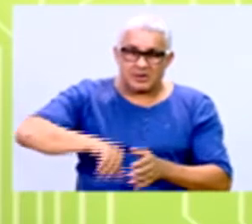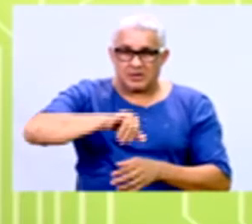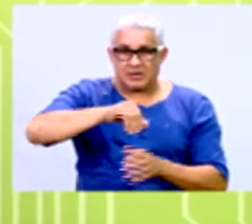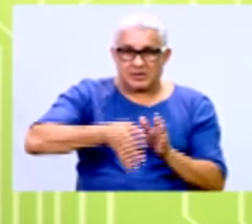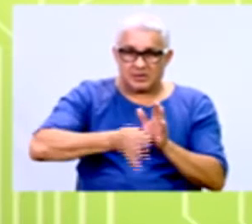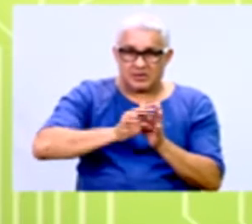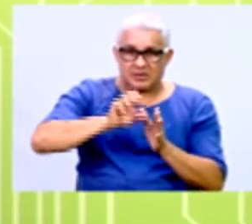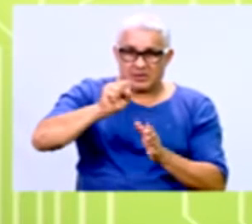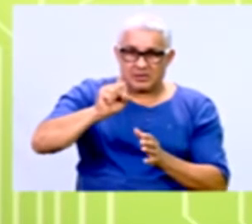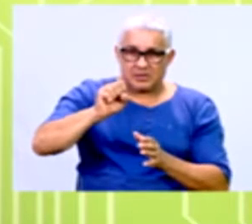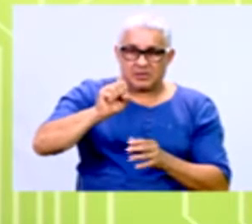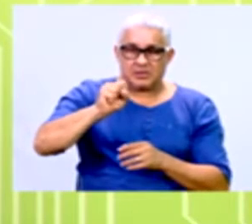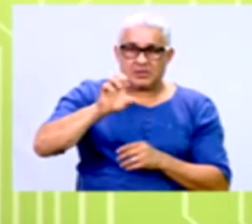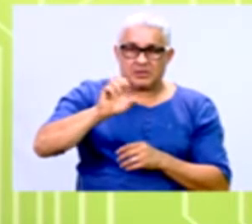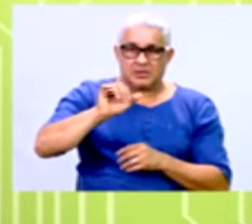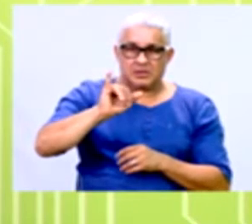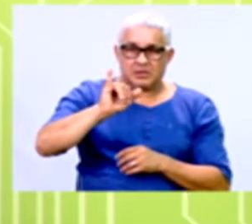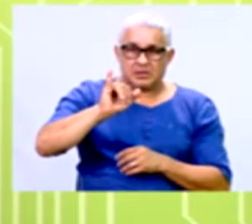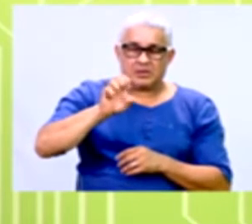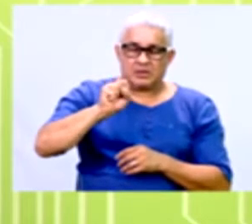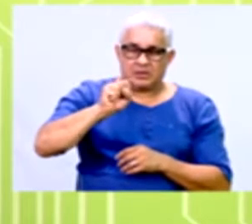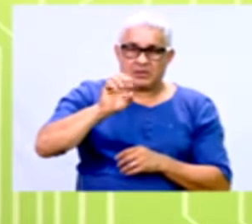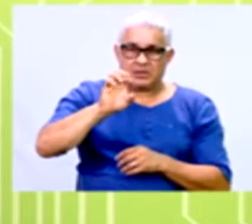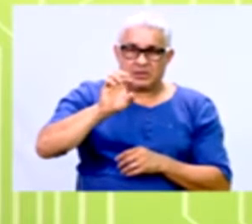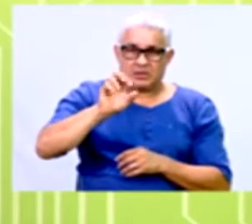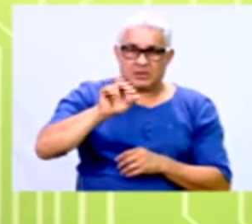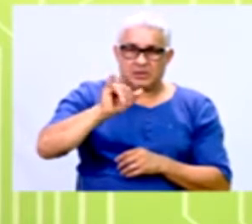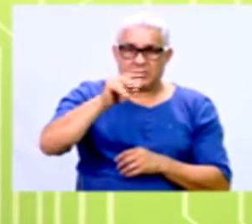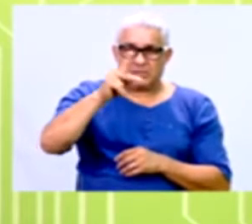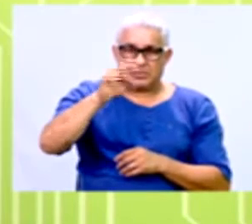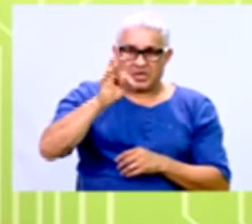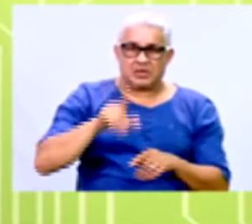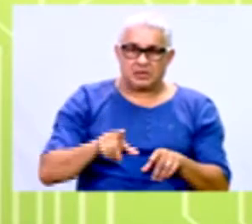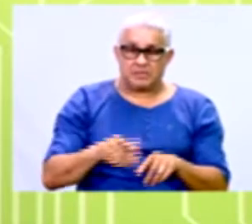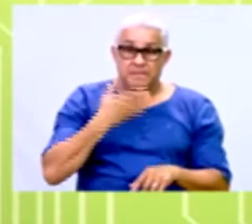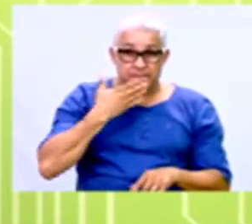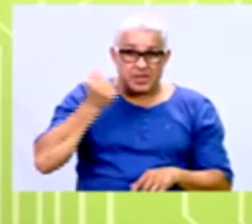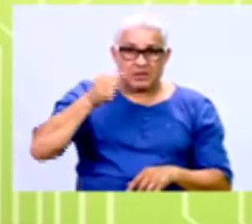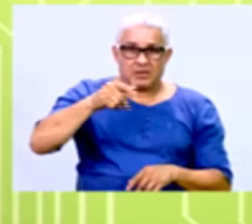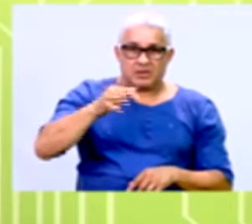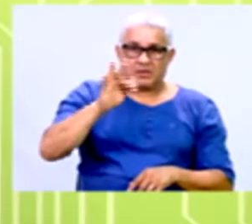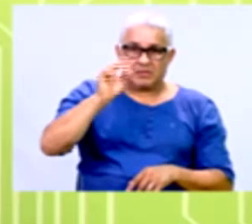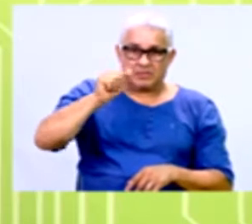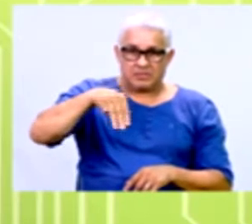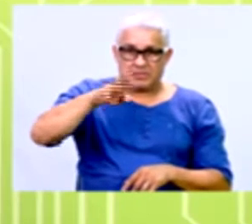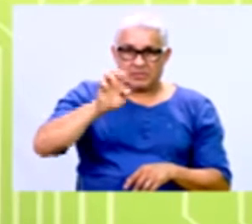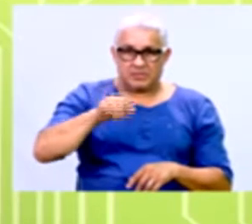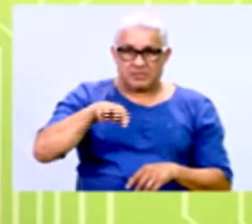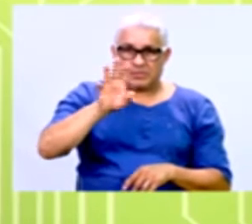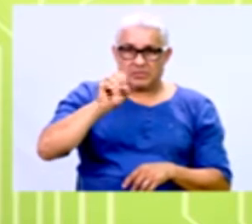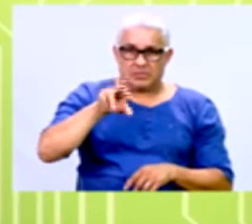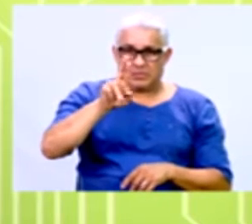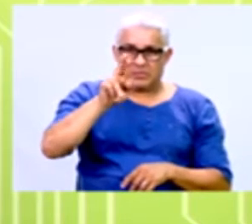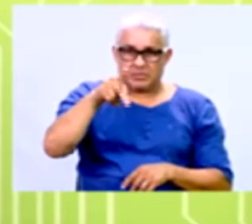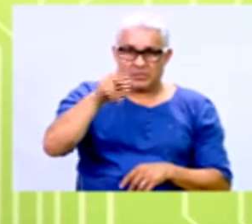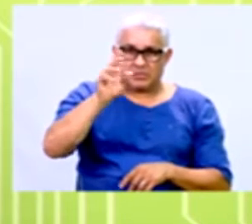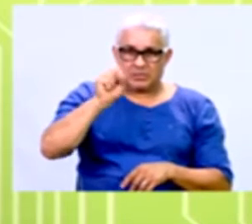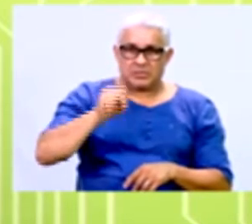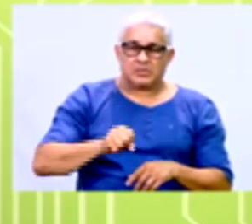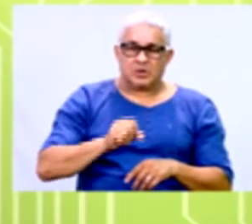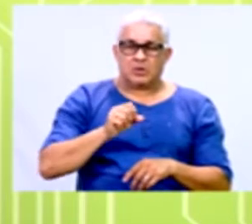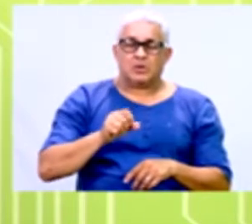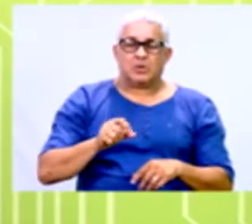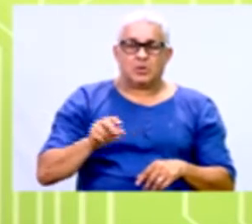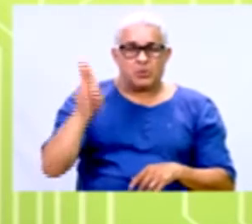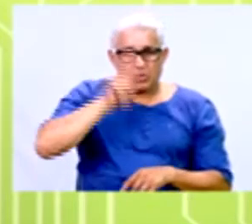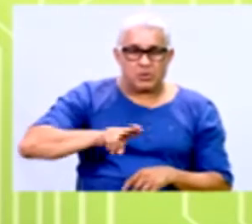praticamente os frameworks, hoje os melhores frameworks para você utilizar na web, né, as APIs do